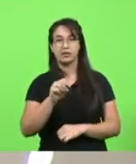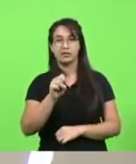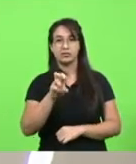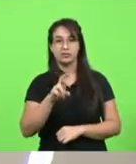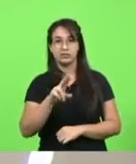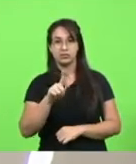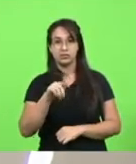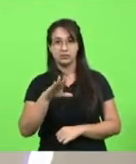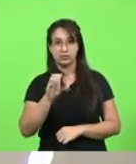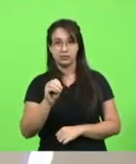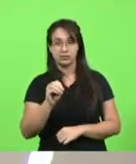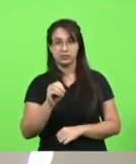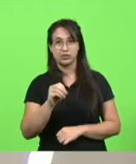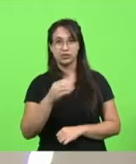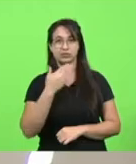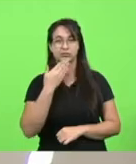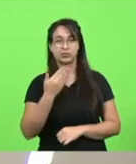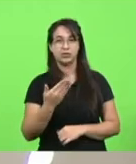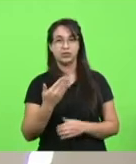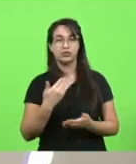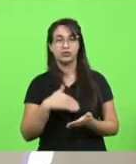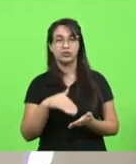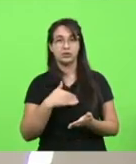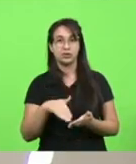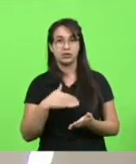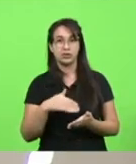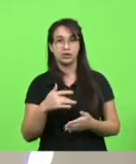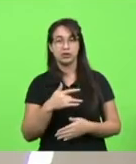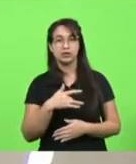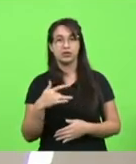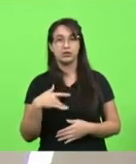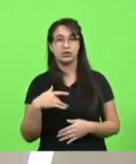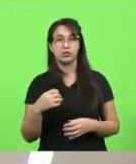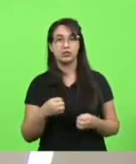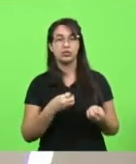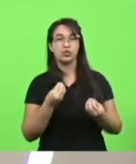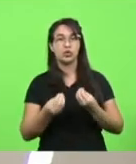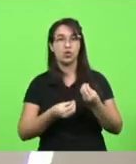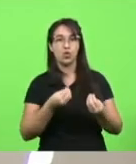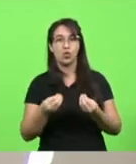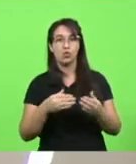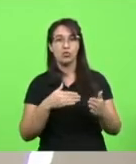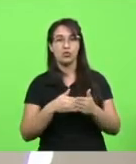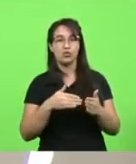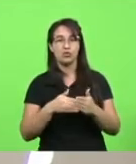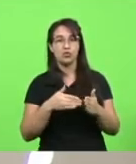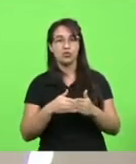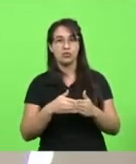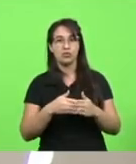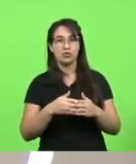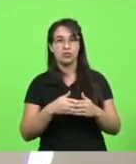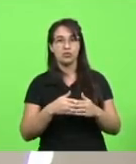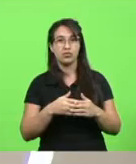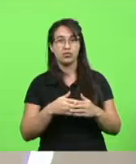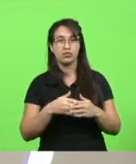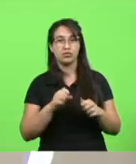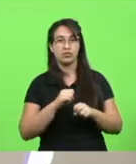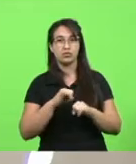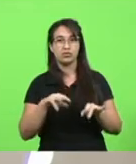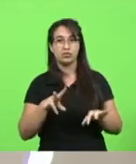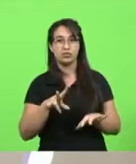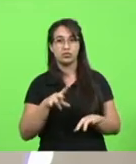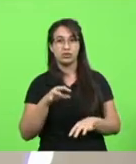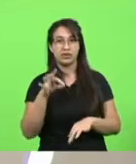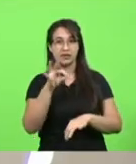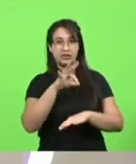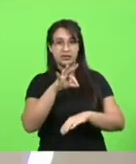da Saúde informações acerca das medidas que estão sendo tomadas para conter o avanço do vírus da dengue, em discussão. Não havendo